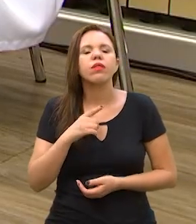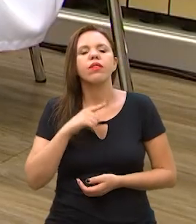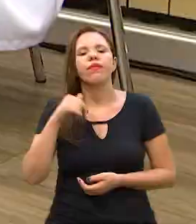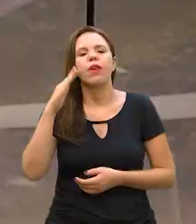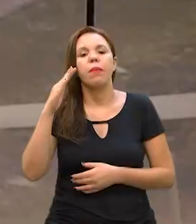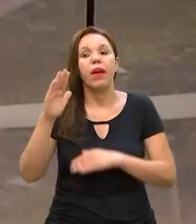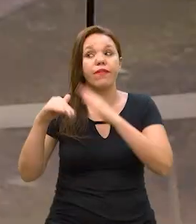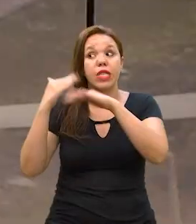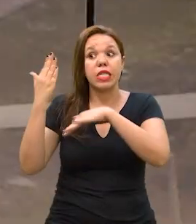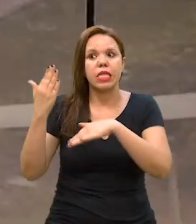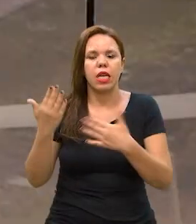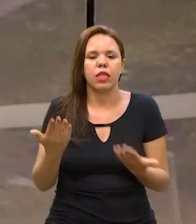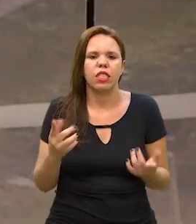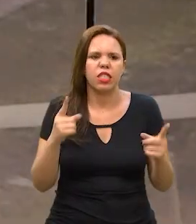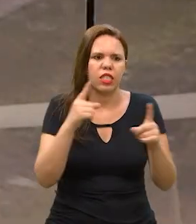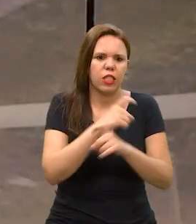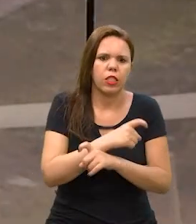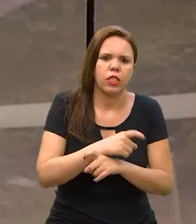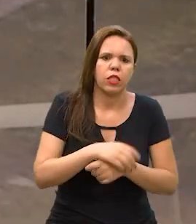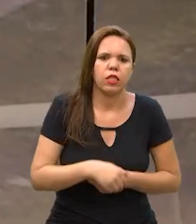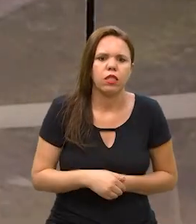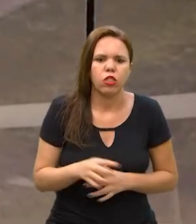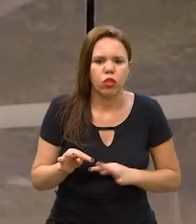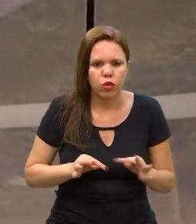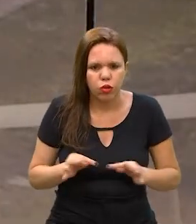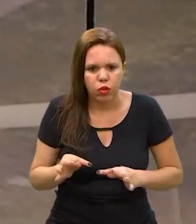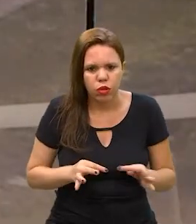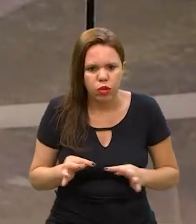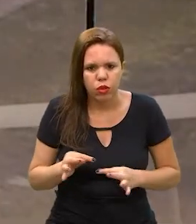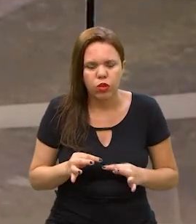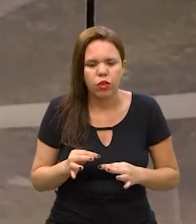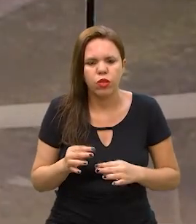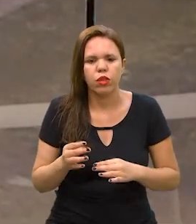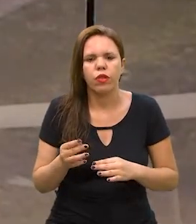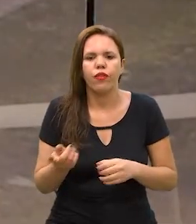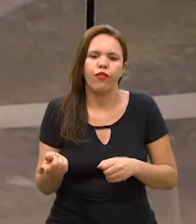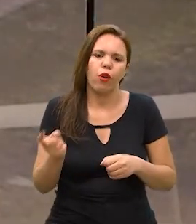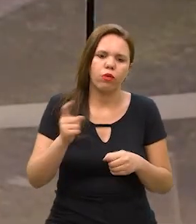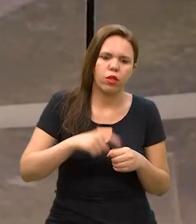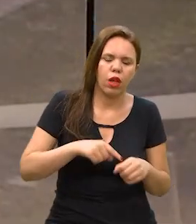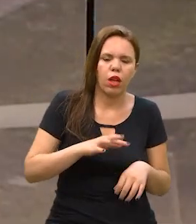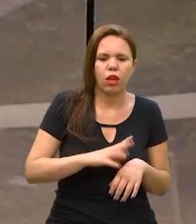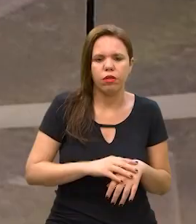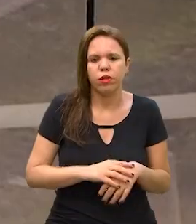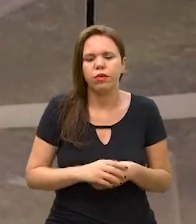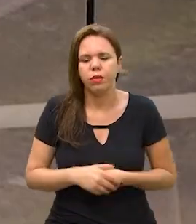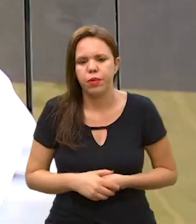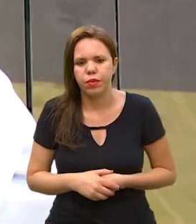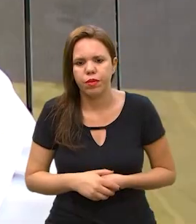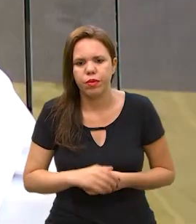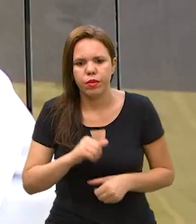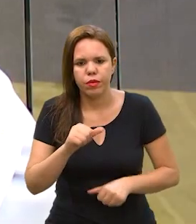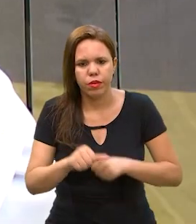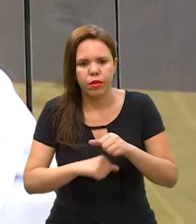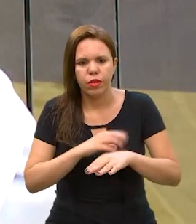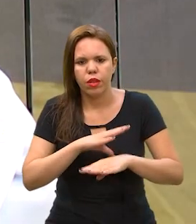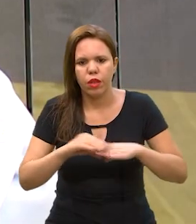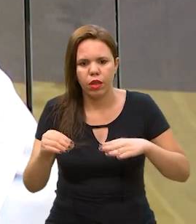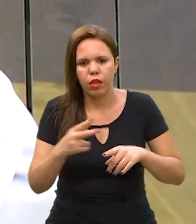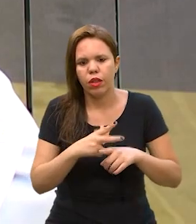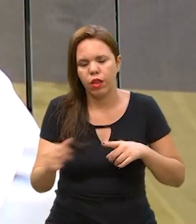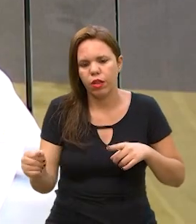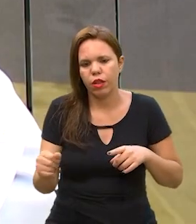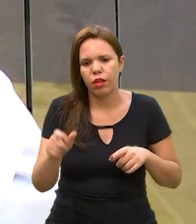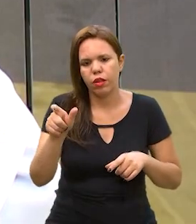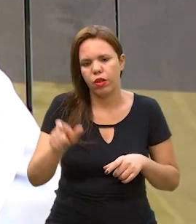mais avançada, fica muito mais difícil o tratamento, a regressão dessa doença e restaurar a saúde do paciente.